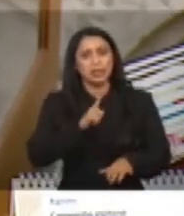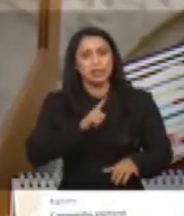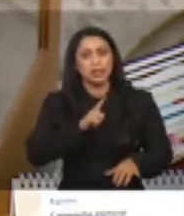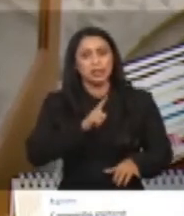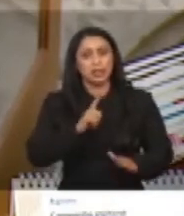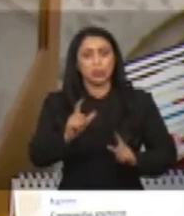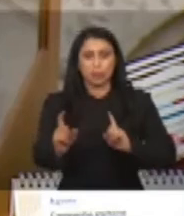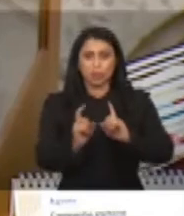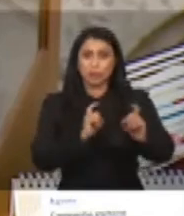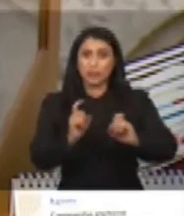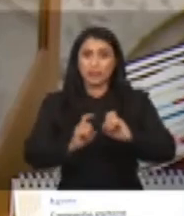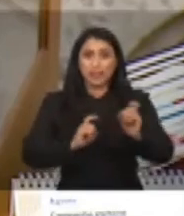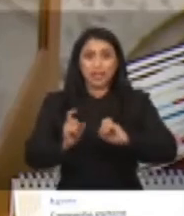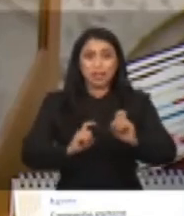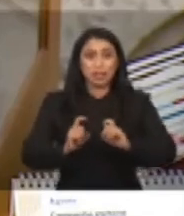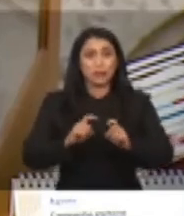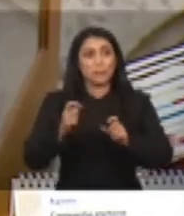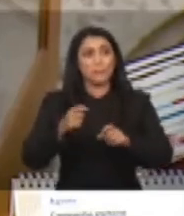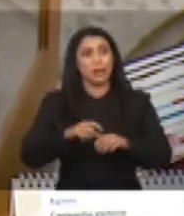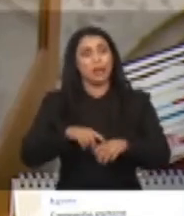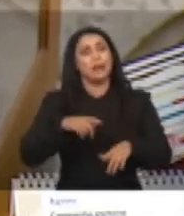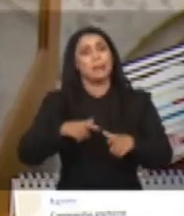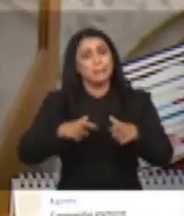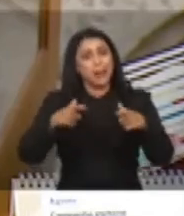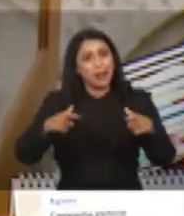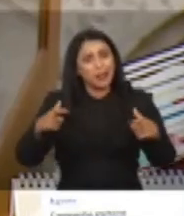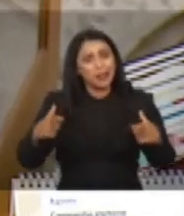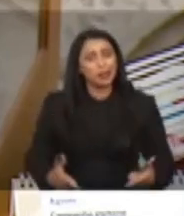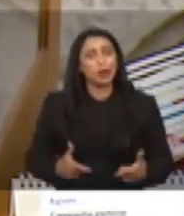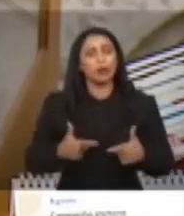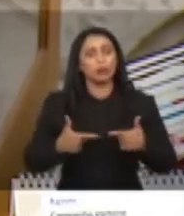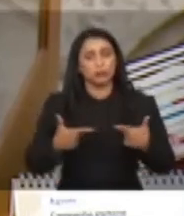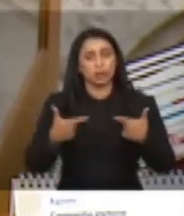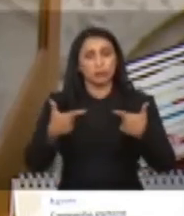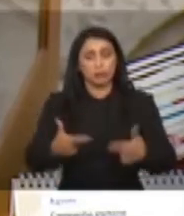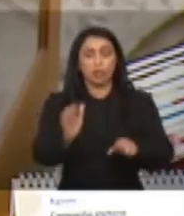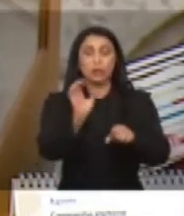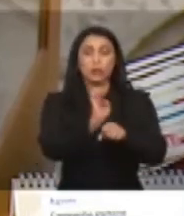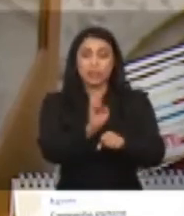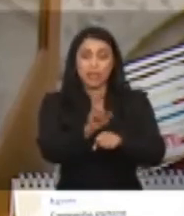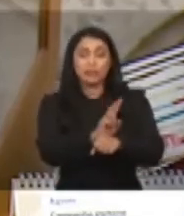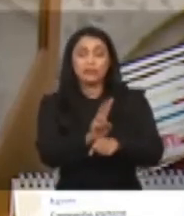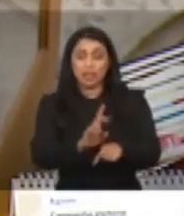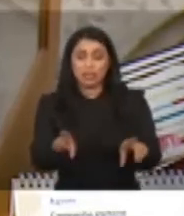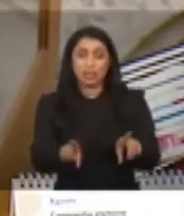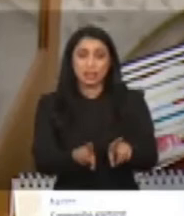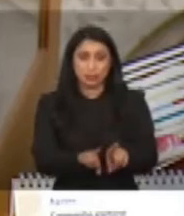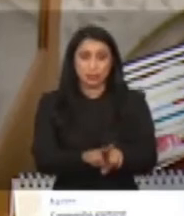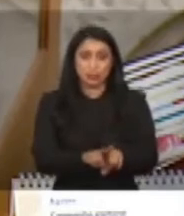movimentação administrativa mais extensa por parte do Estado quanto à fiscalização.